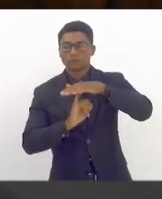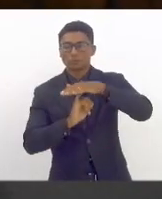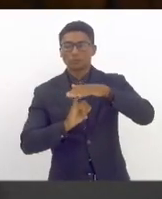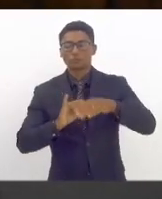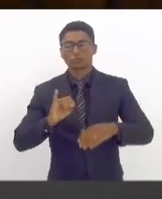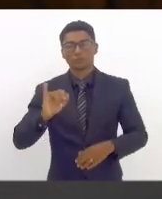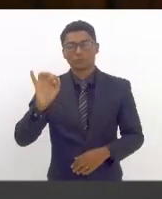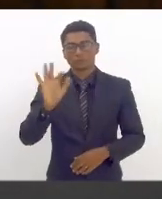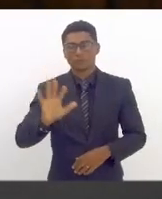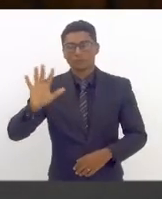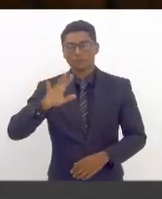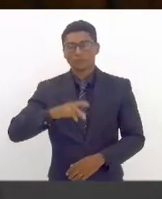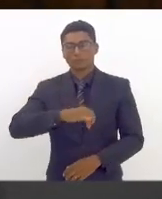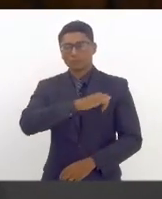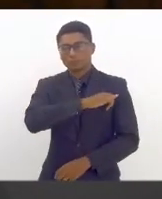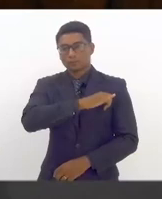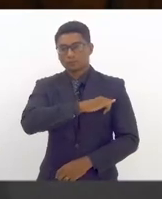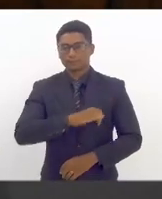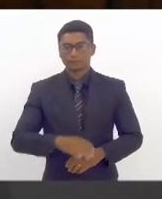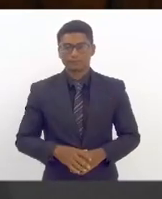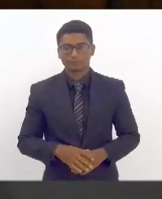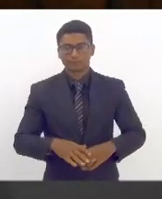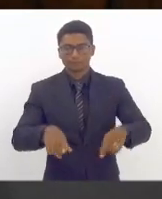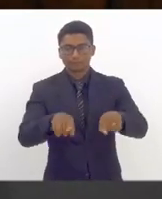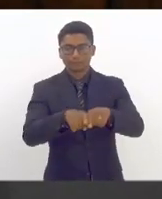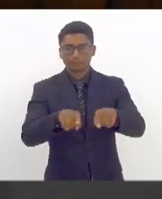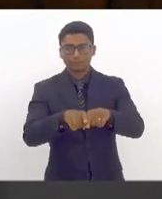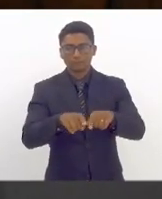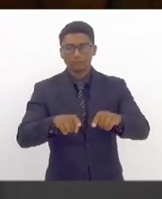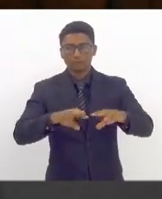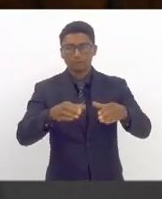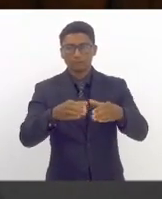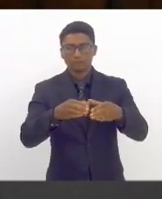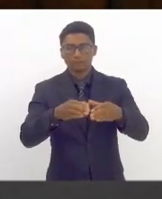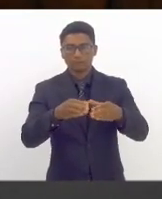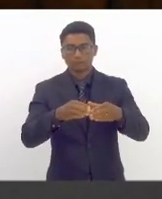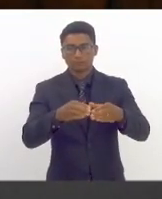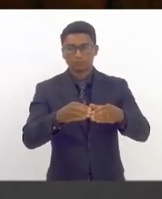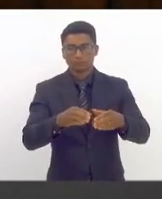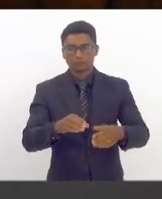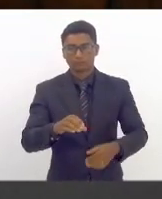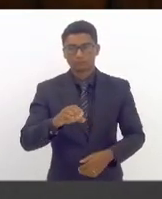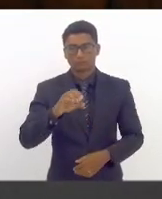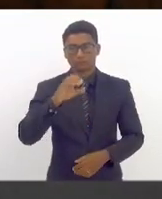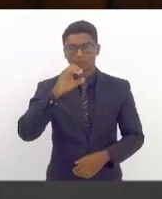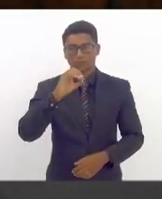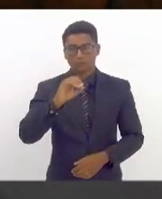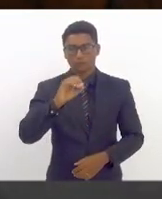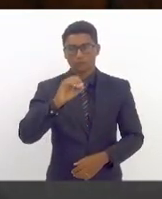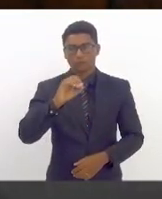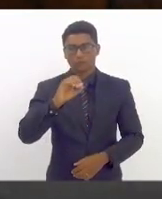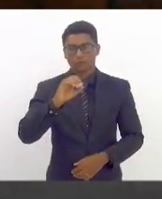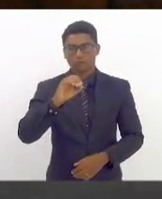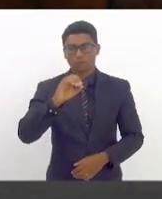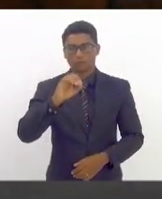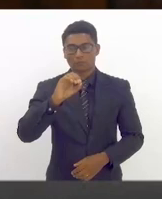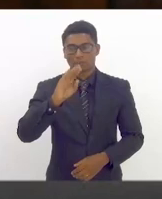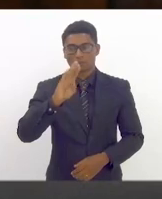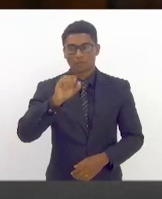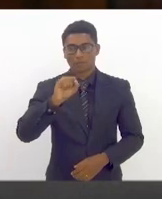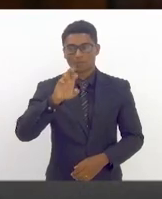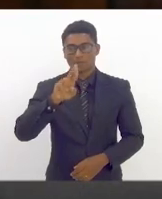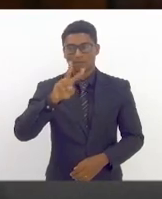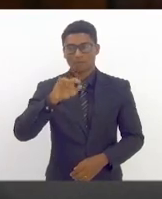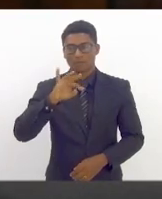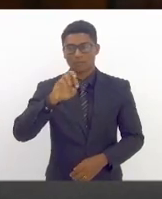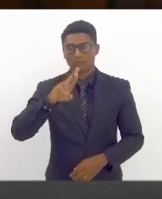o Observatório Baixada cultural é uma articulação intestinal entre o IFRJ